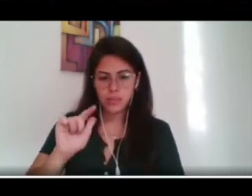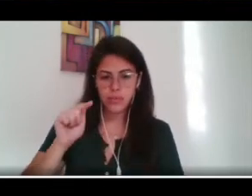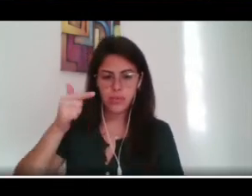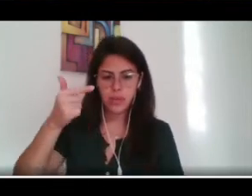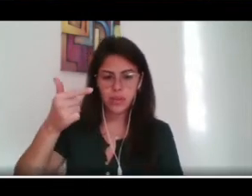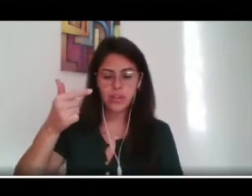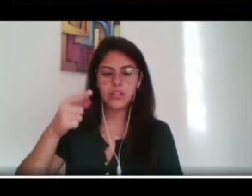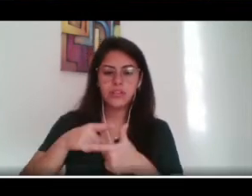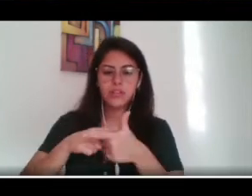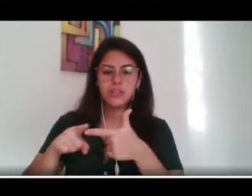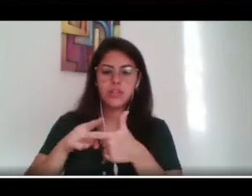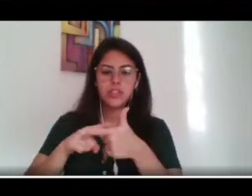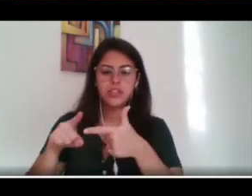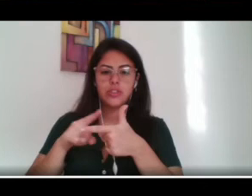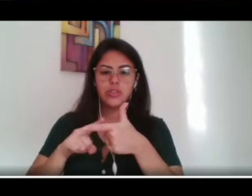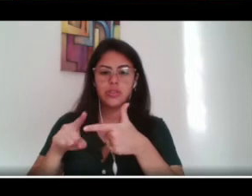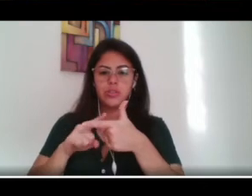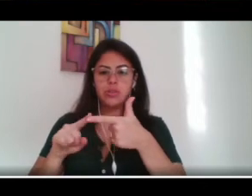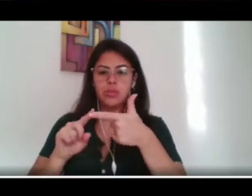a menos